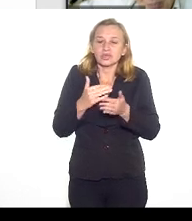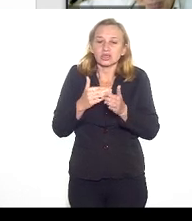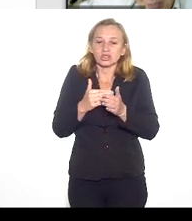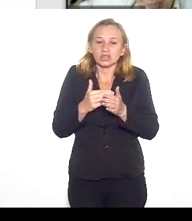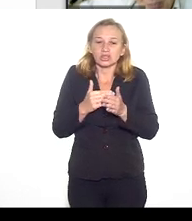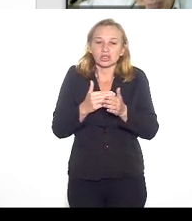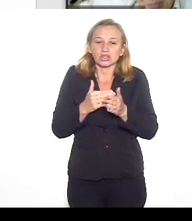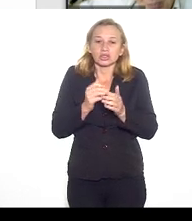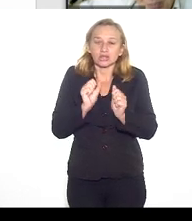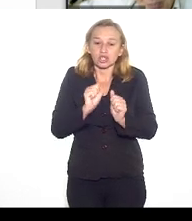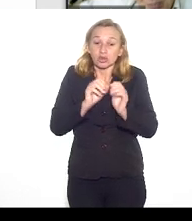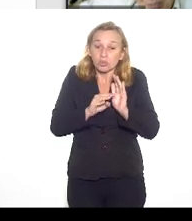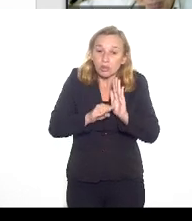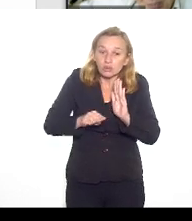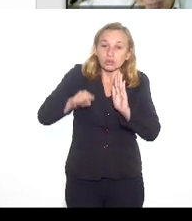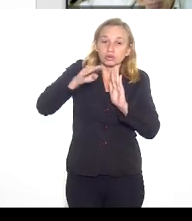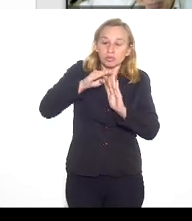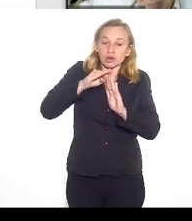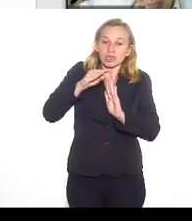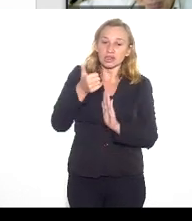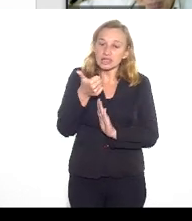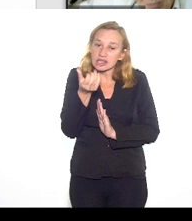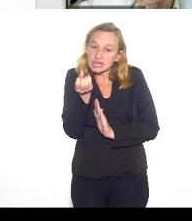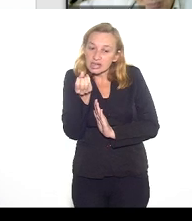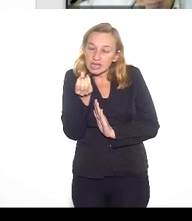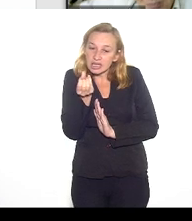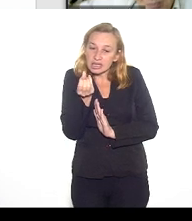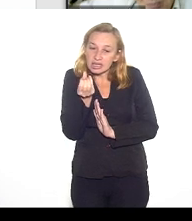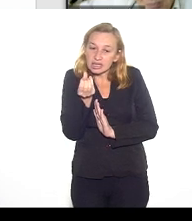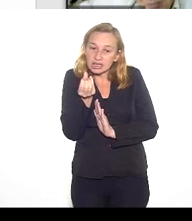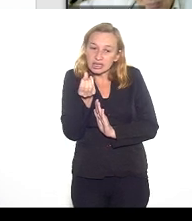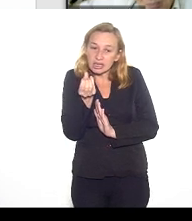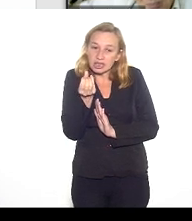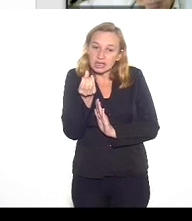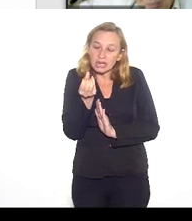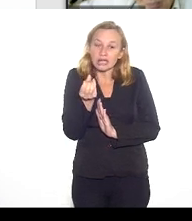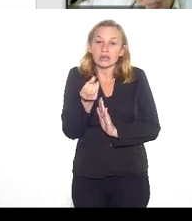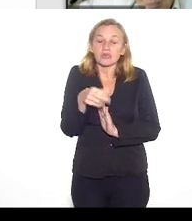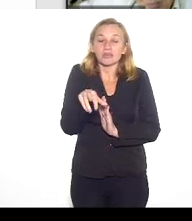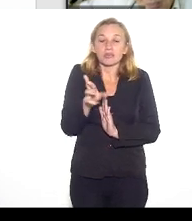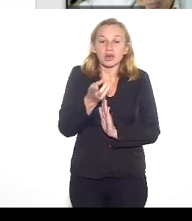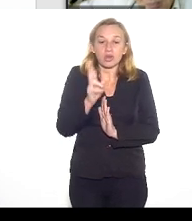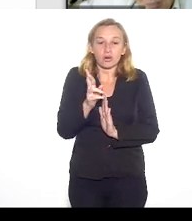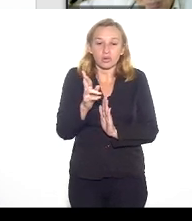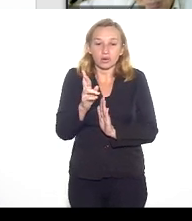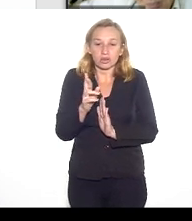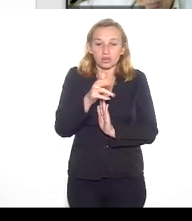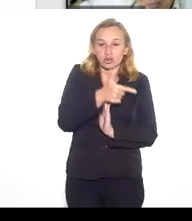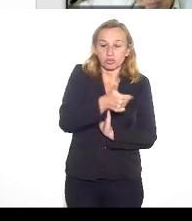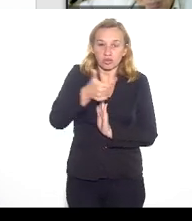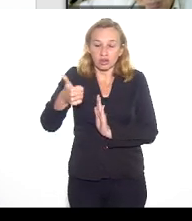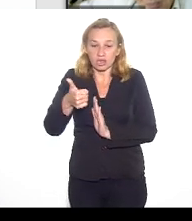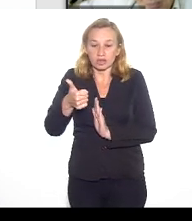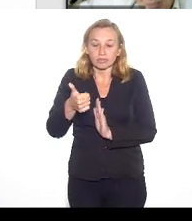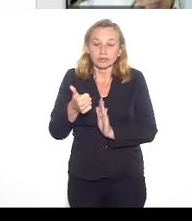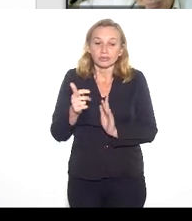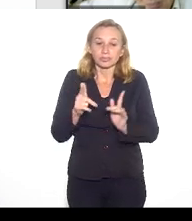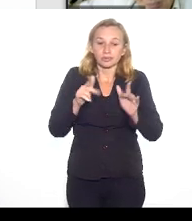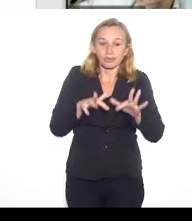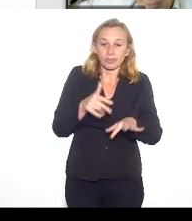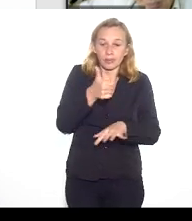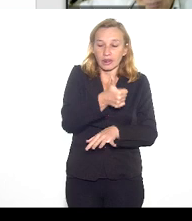de 16 bilhões de reais final de 2021. Portanto, a diferença de 16 para